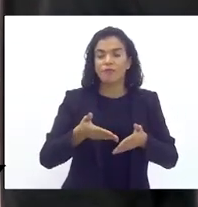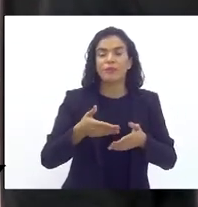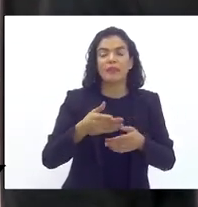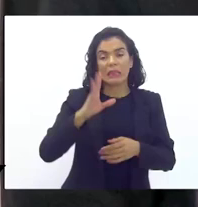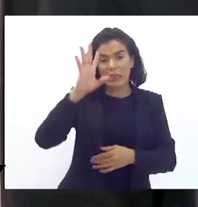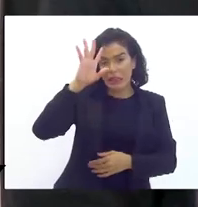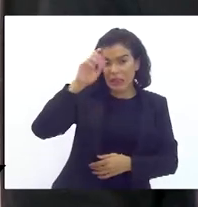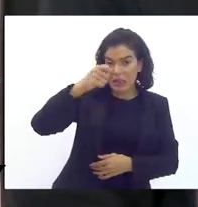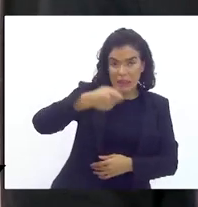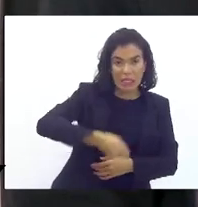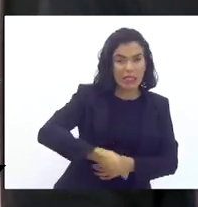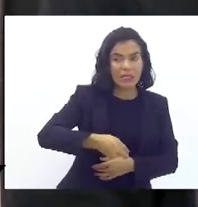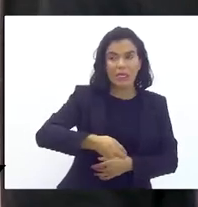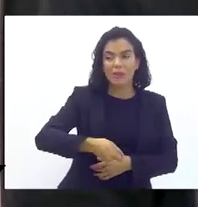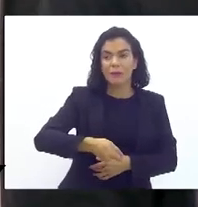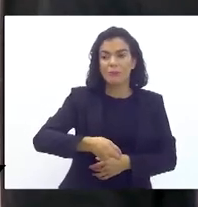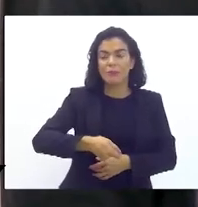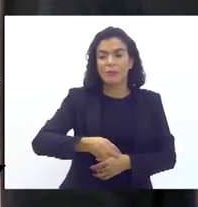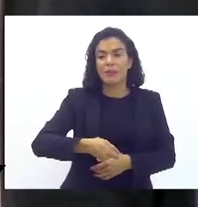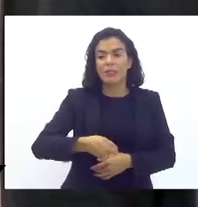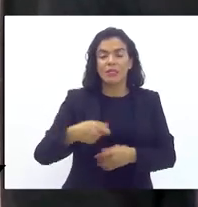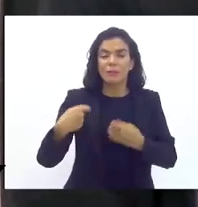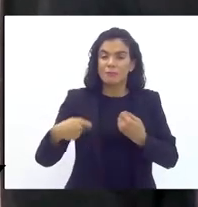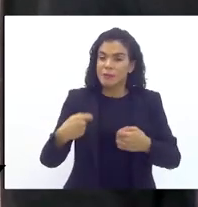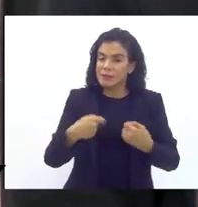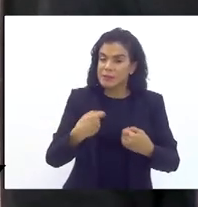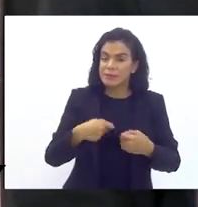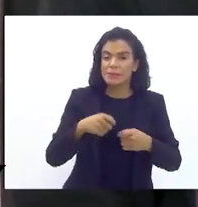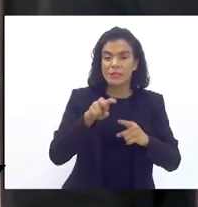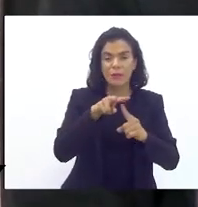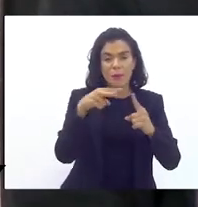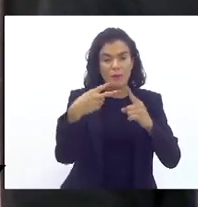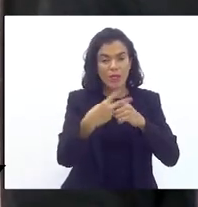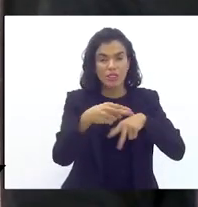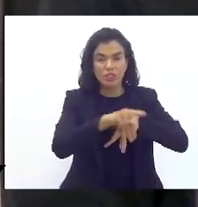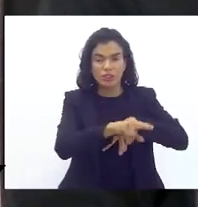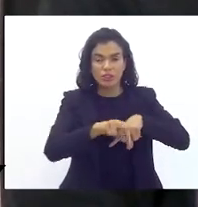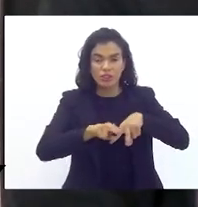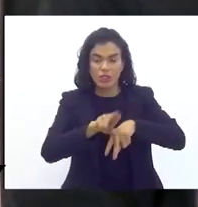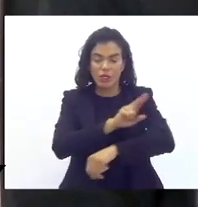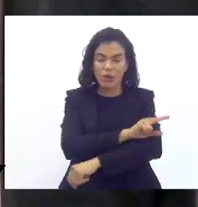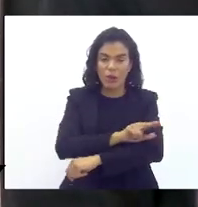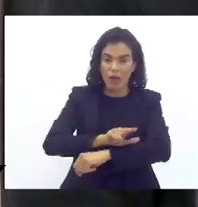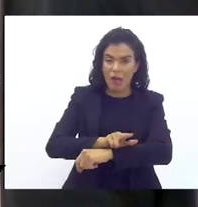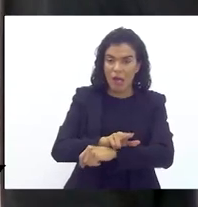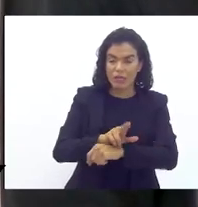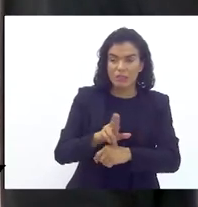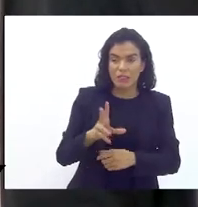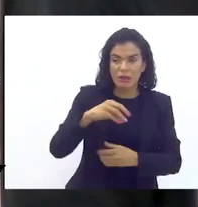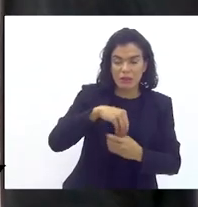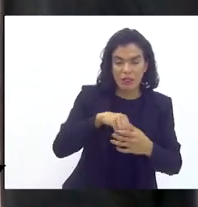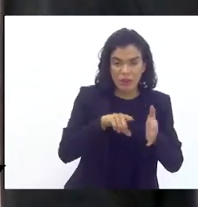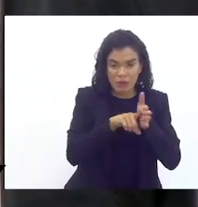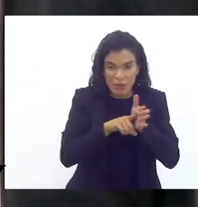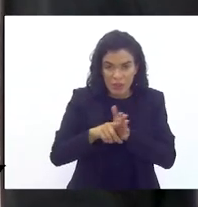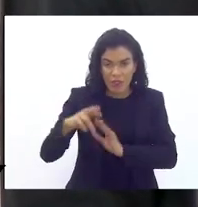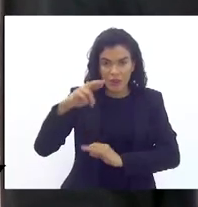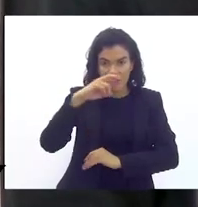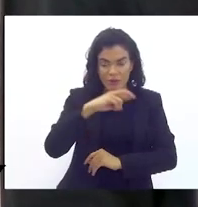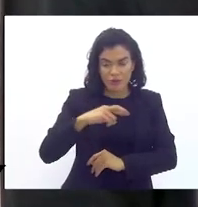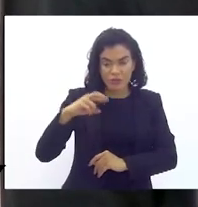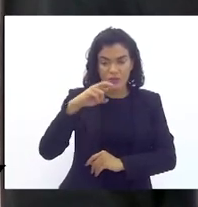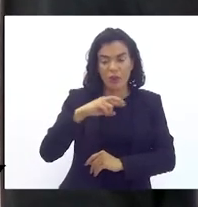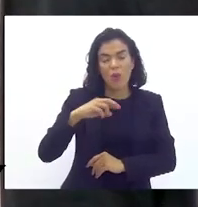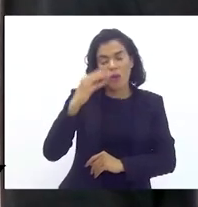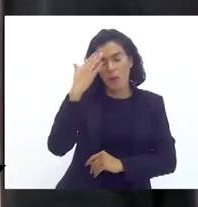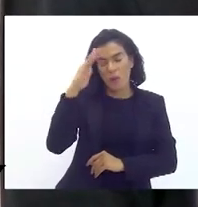determina que se deve ter essa perspectiva de gênero de raça nas investigações então eu entendo